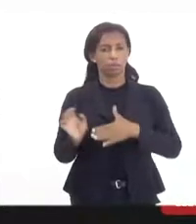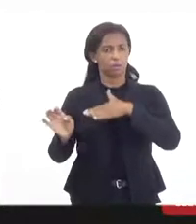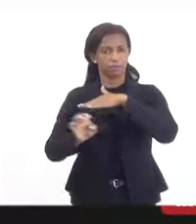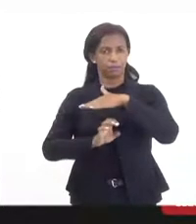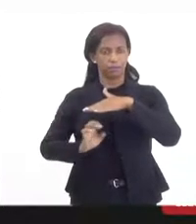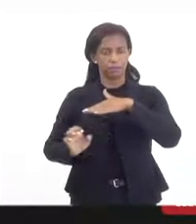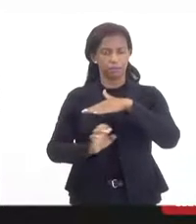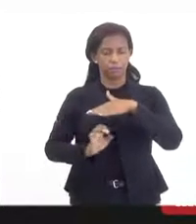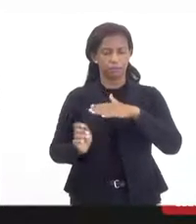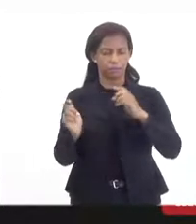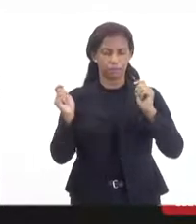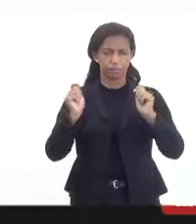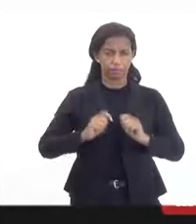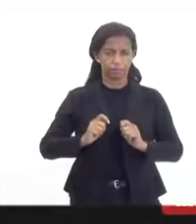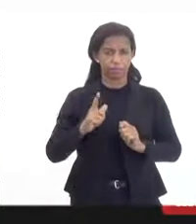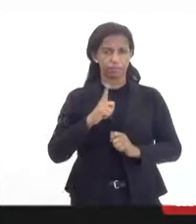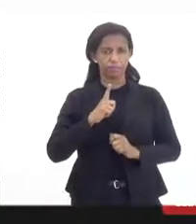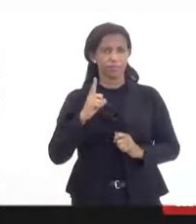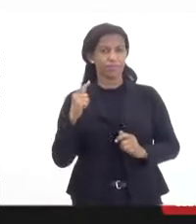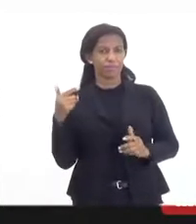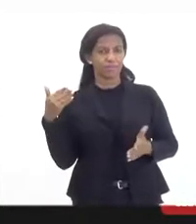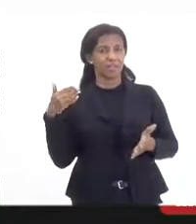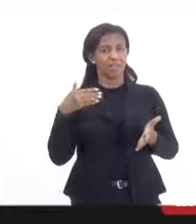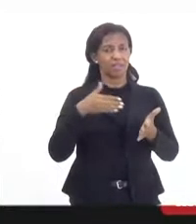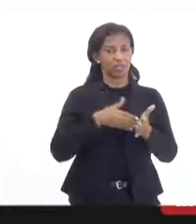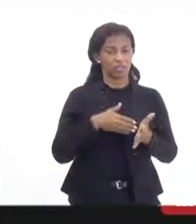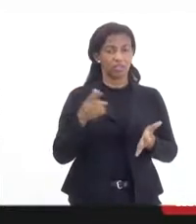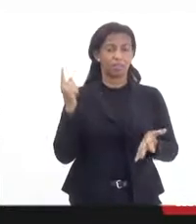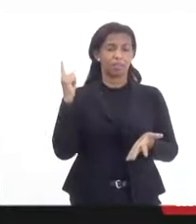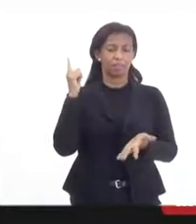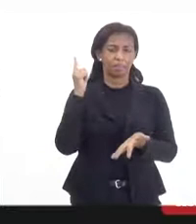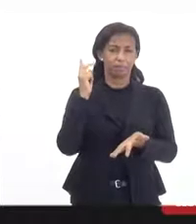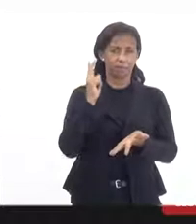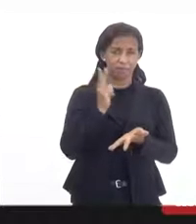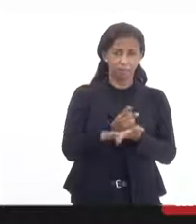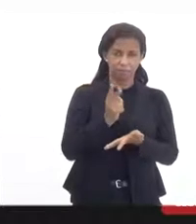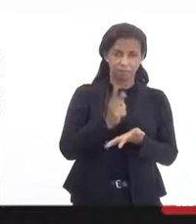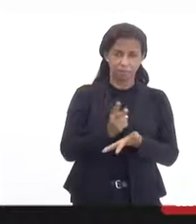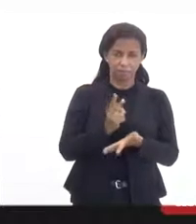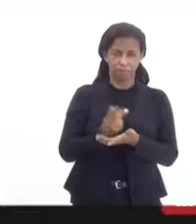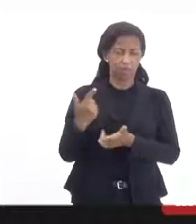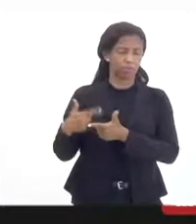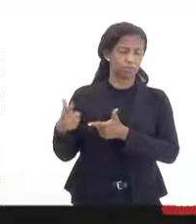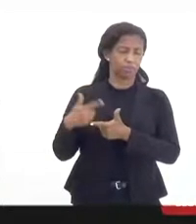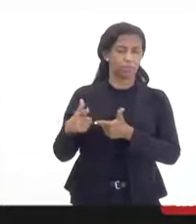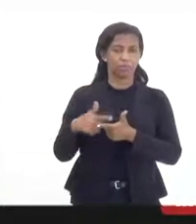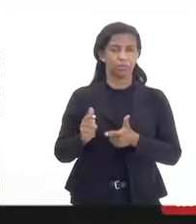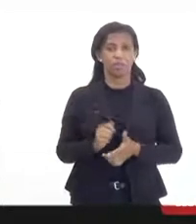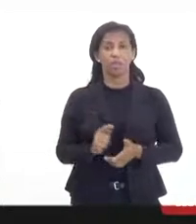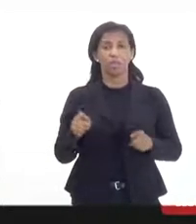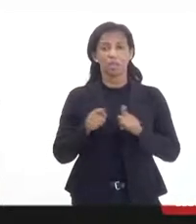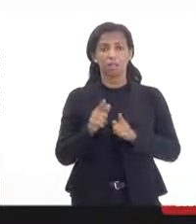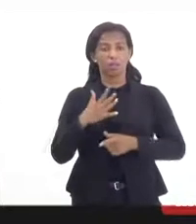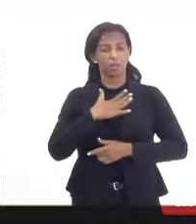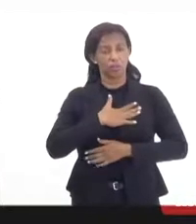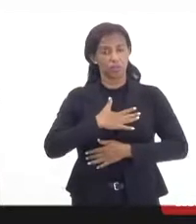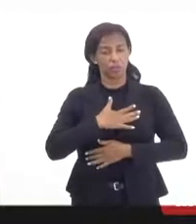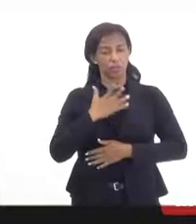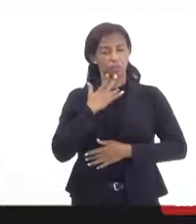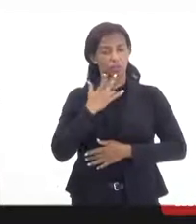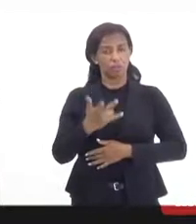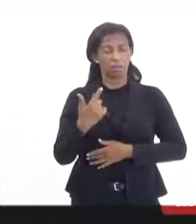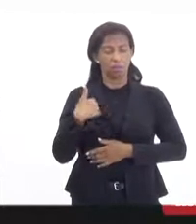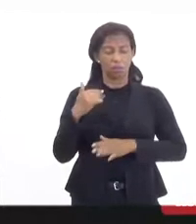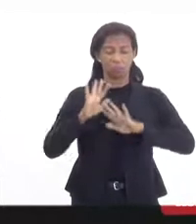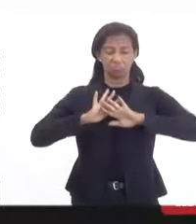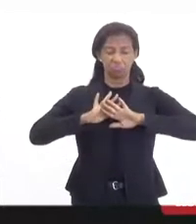concessionárias que poderiam ser atingidas pelas mesmas questões. Também gostaria de dizer que não